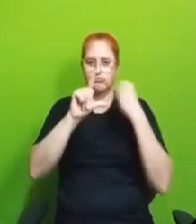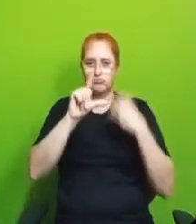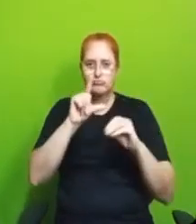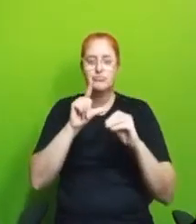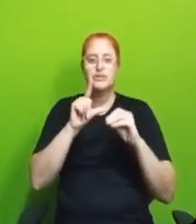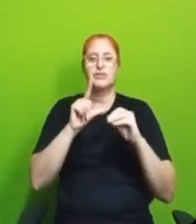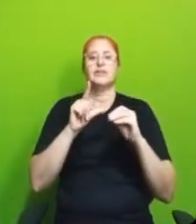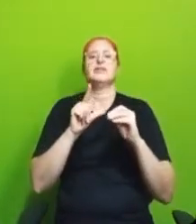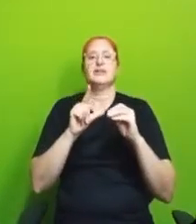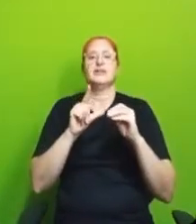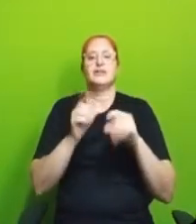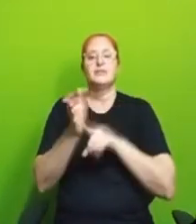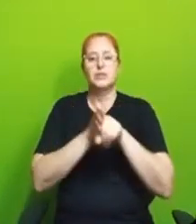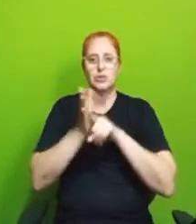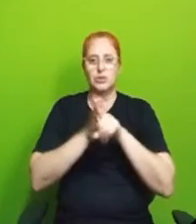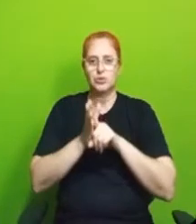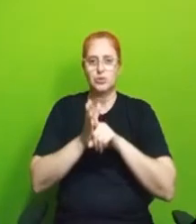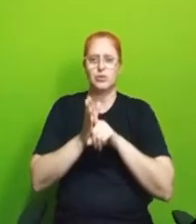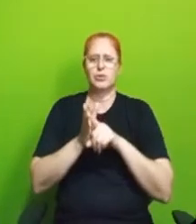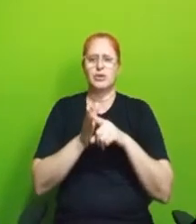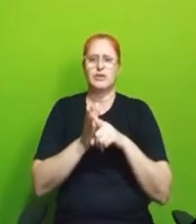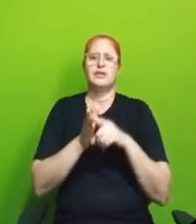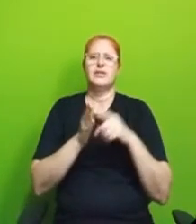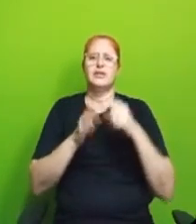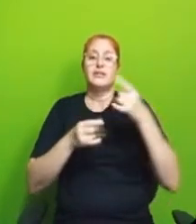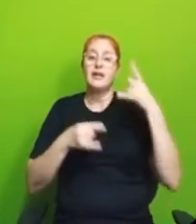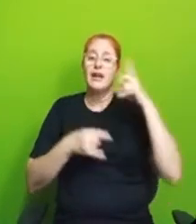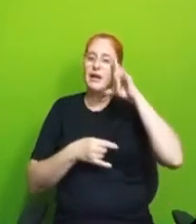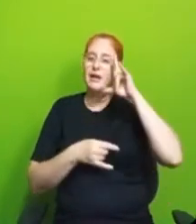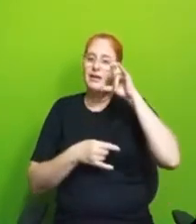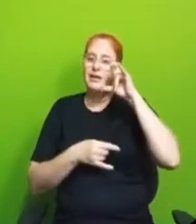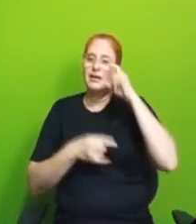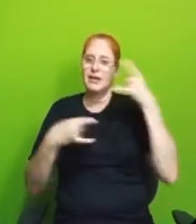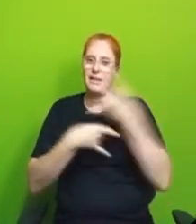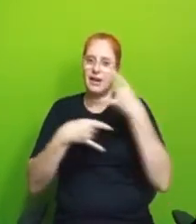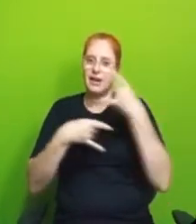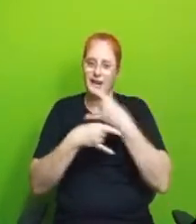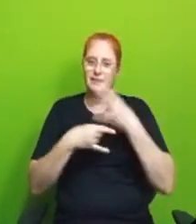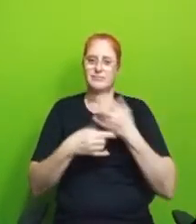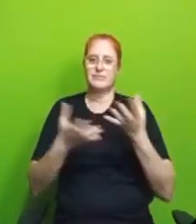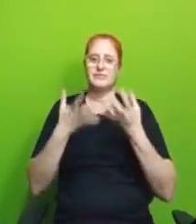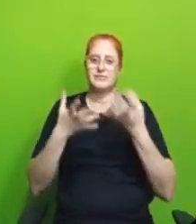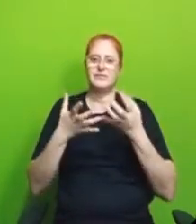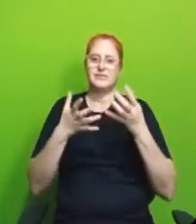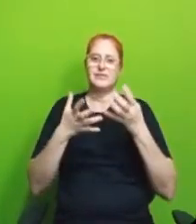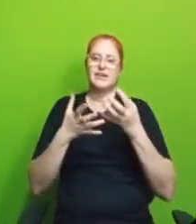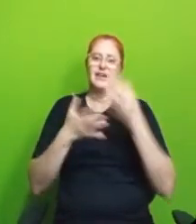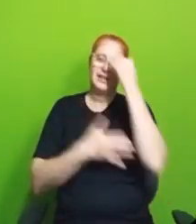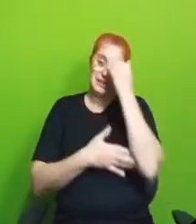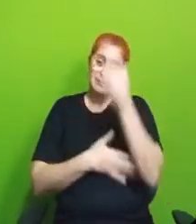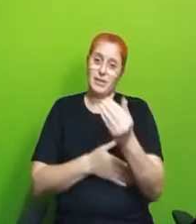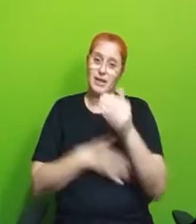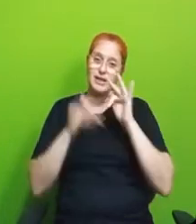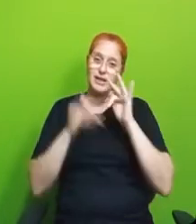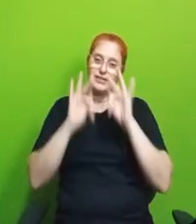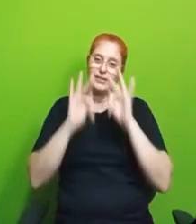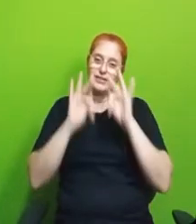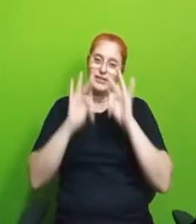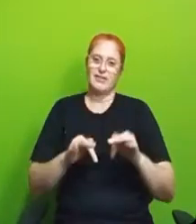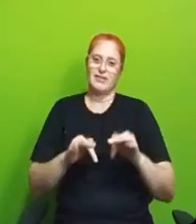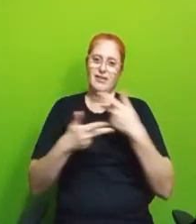nessas pequenas lives aqui no Instagram. Verônica, tu queria fazer considerações finais, trazer mais algumas coisas, assim,